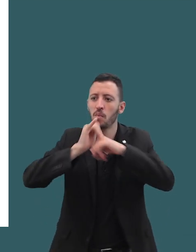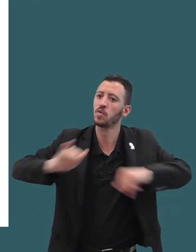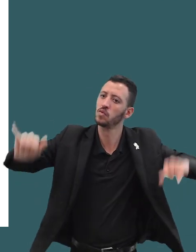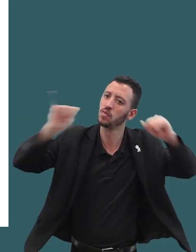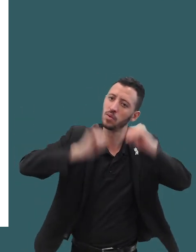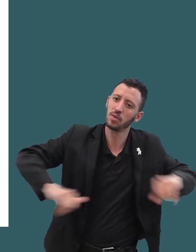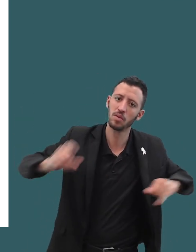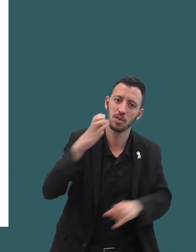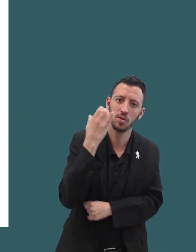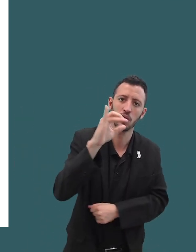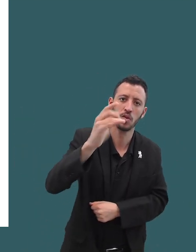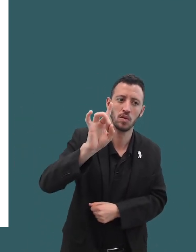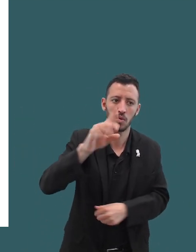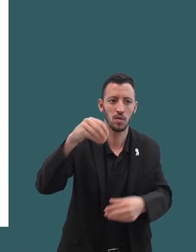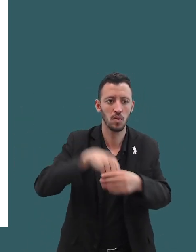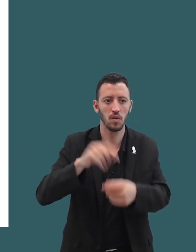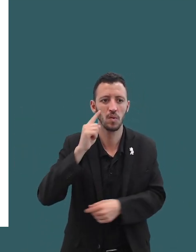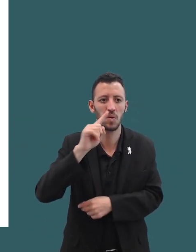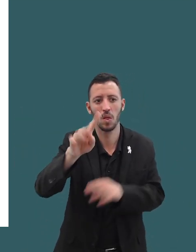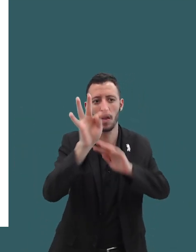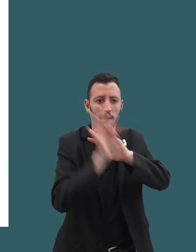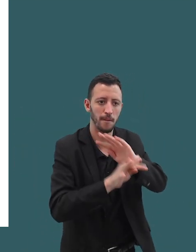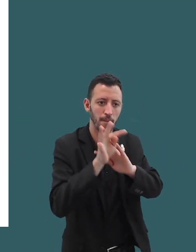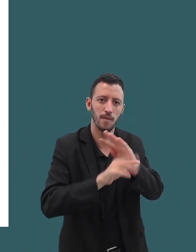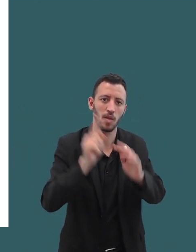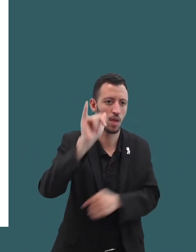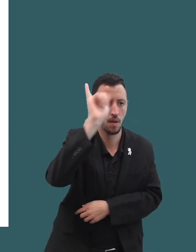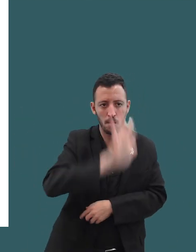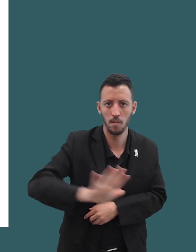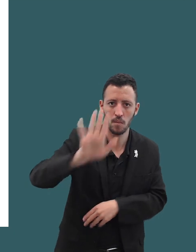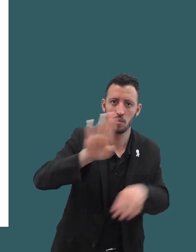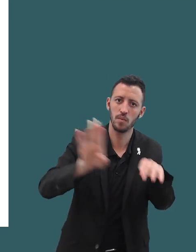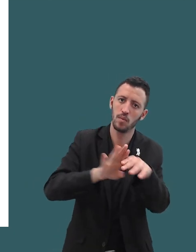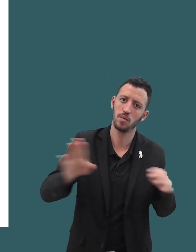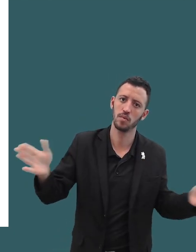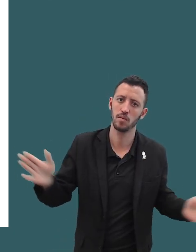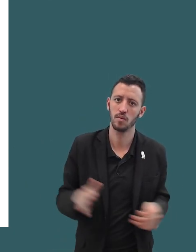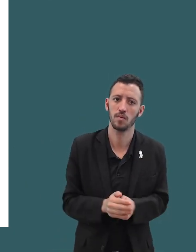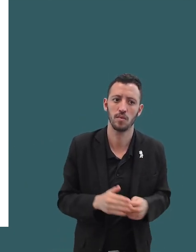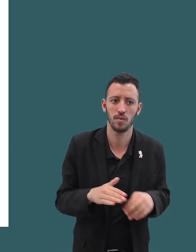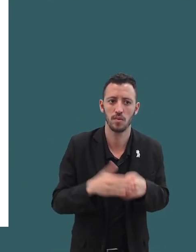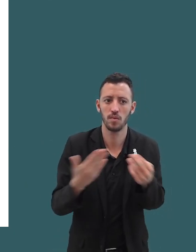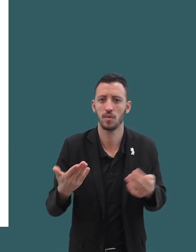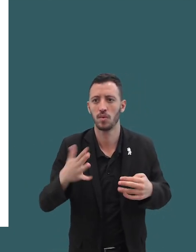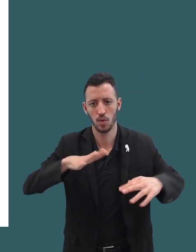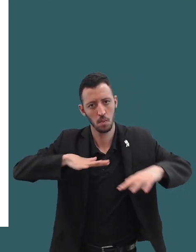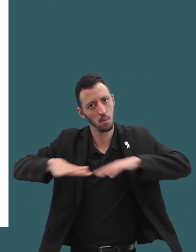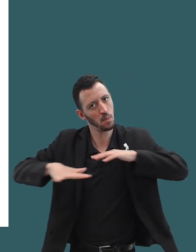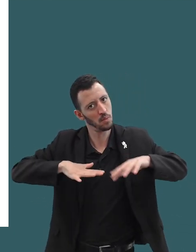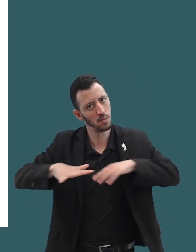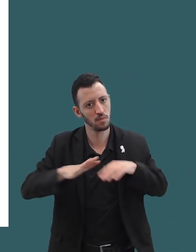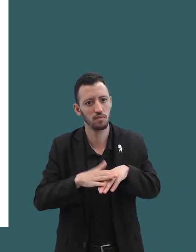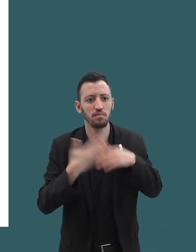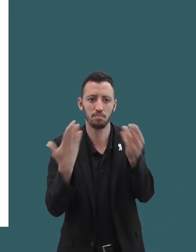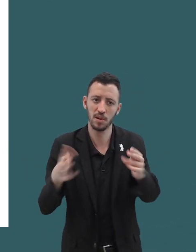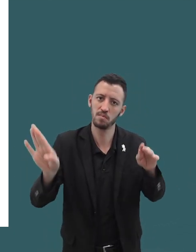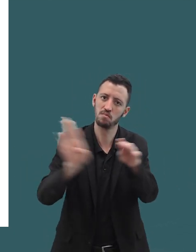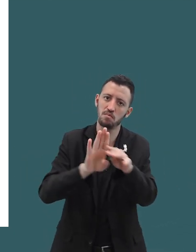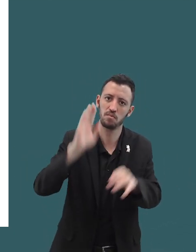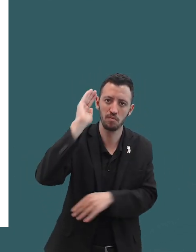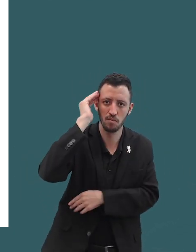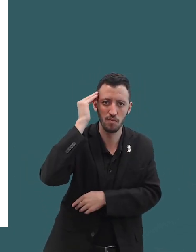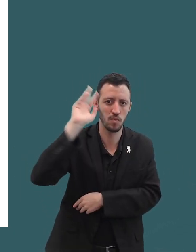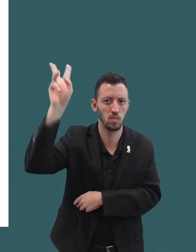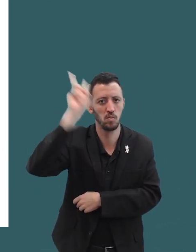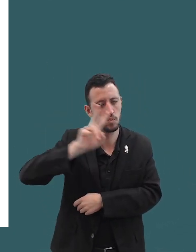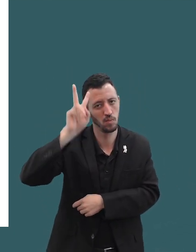ciência. Mas não é só como se divulga do ponto de vista do texto, do ponto de vista da imagem, do ponto de vista da mobilização, mas também entender